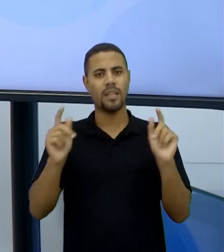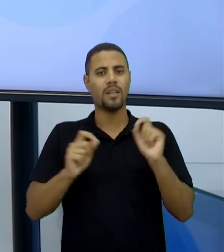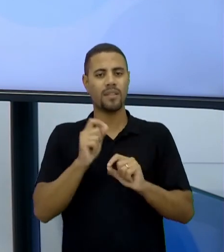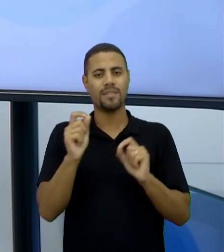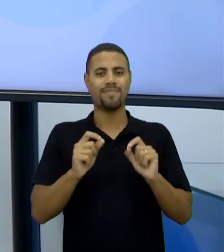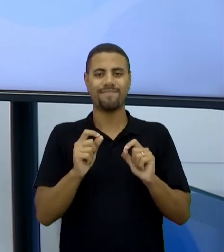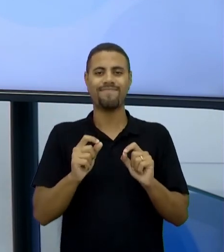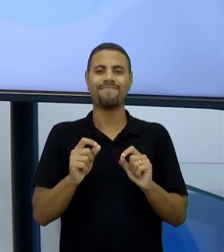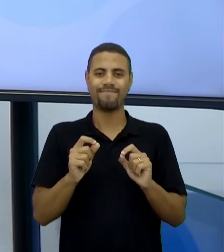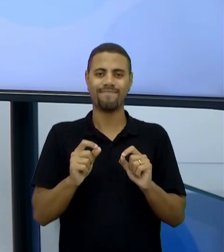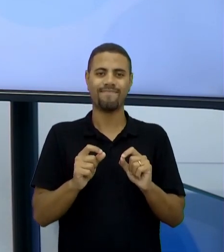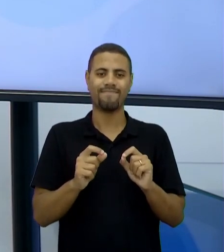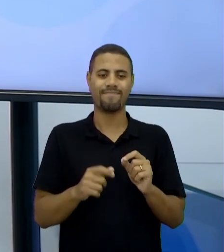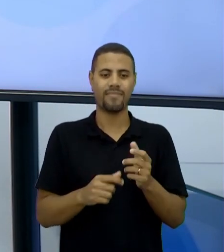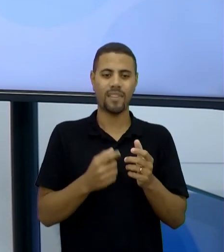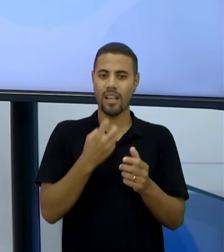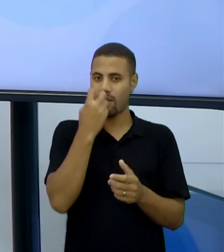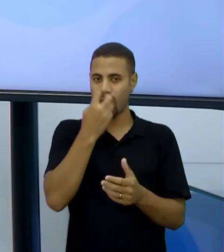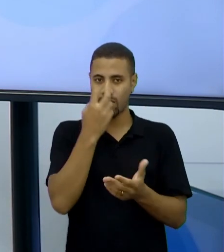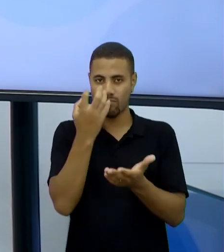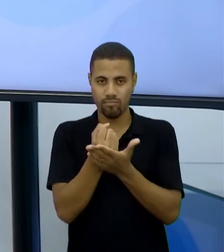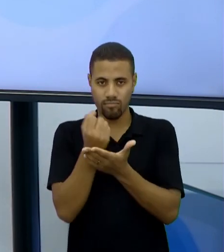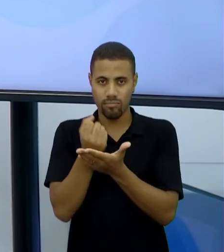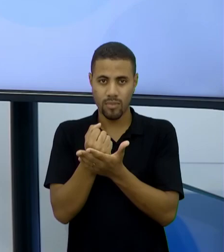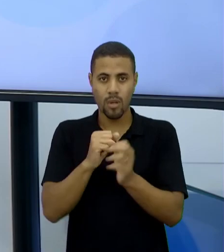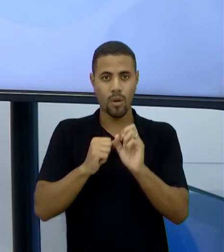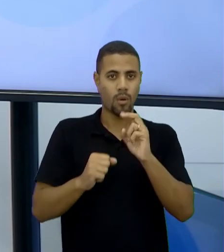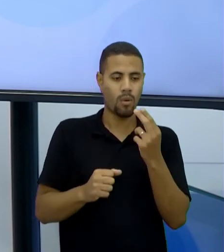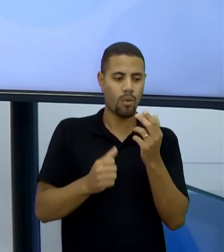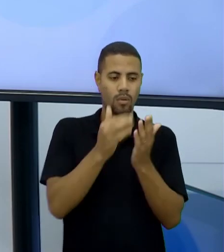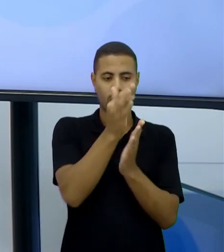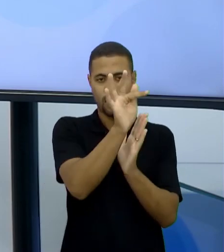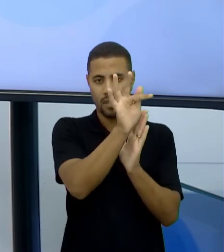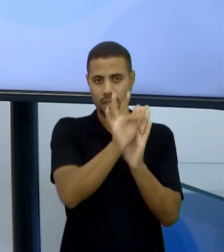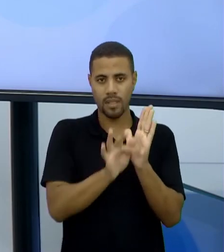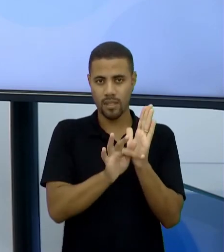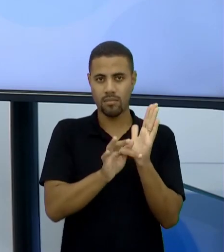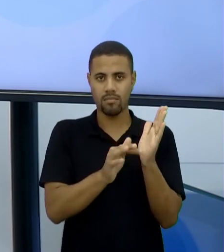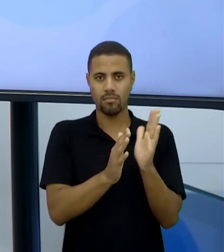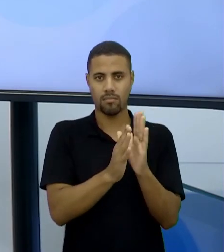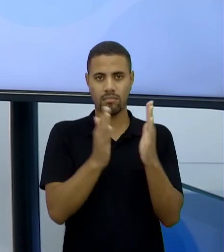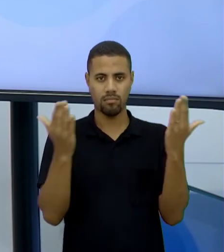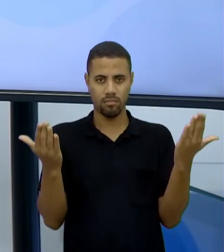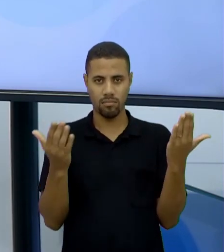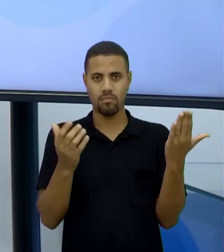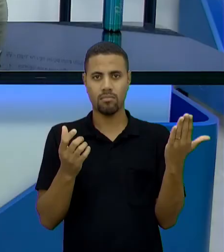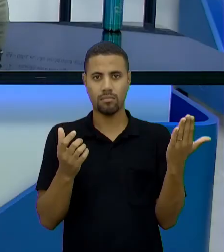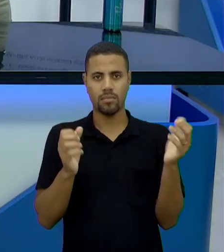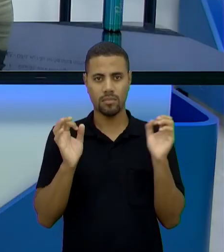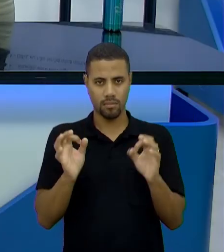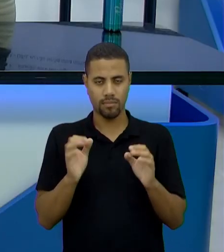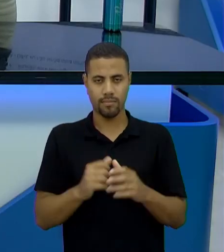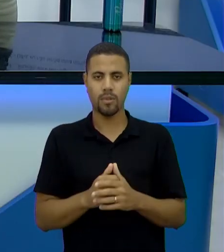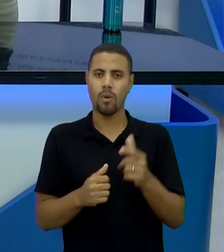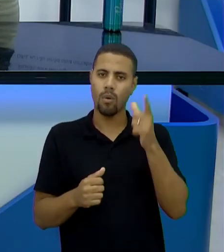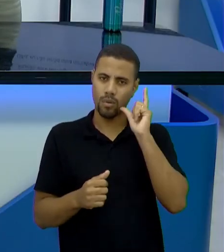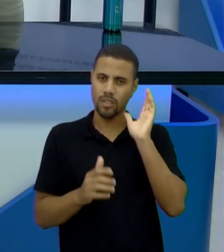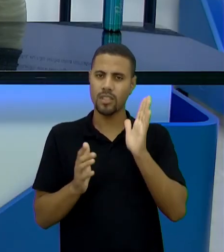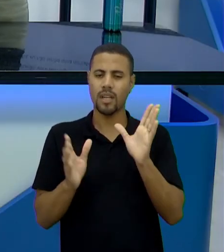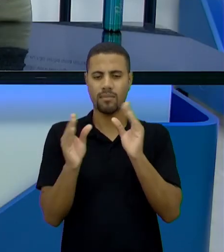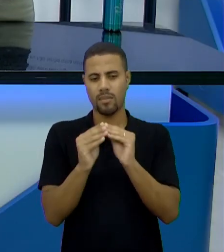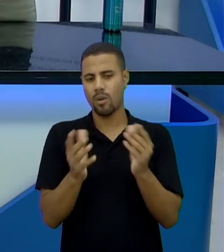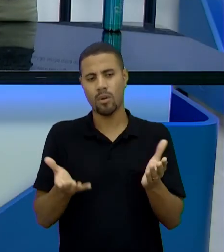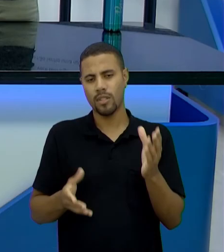formato do podcast, certo? Com o texto transcrito. E nós já vimos ontem também um pouquinho disso. Era só